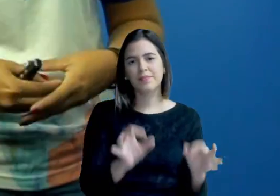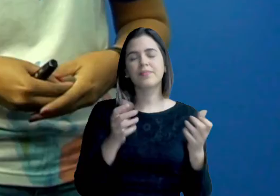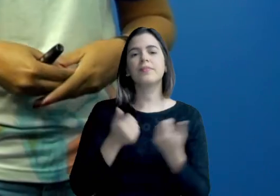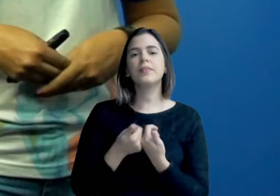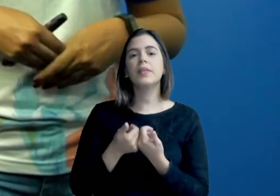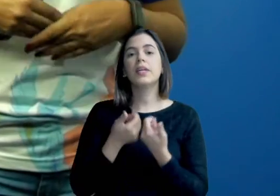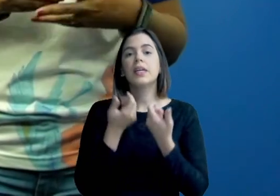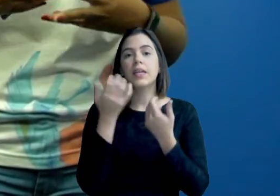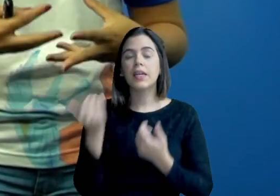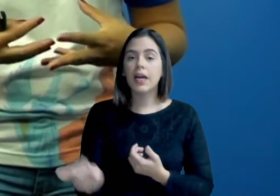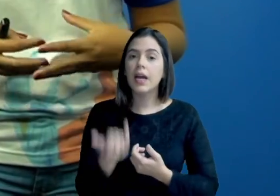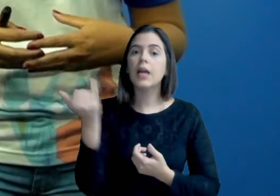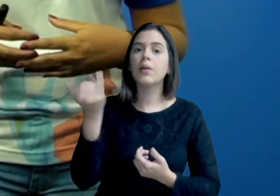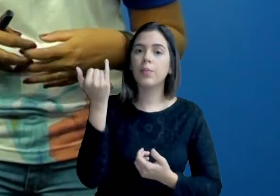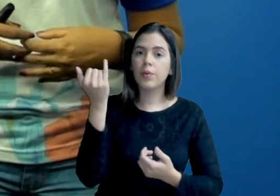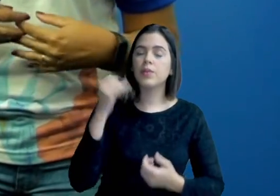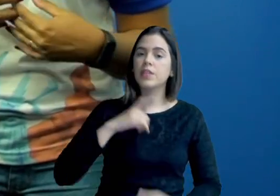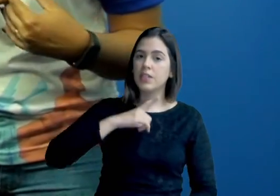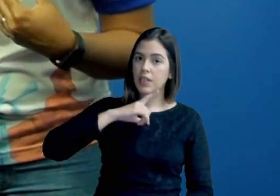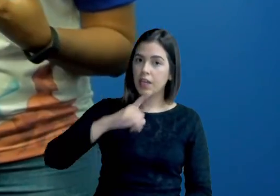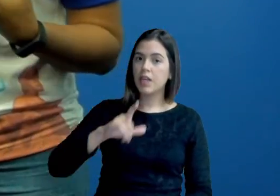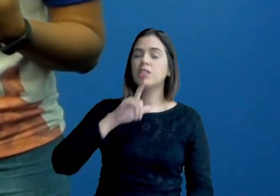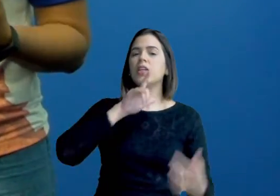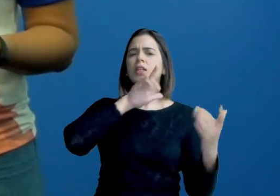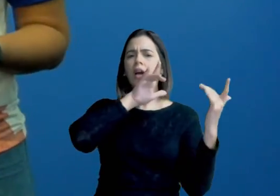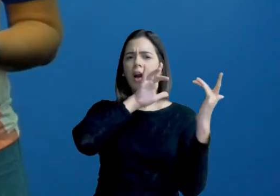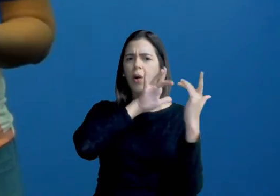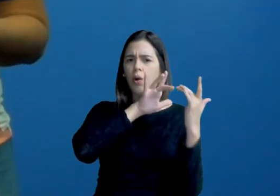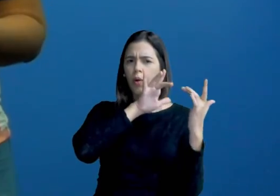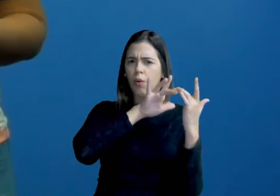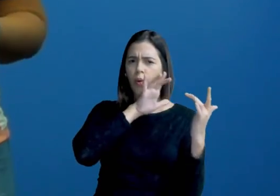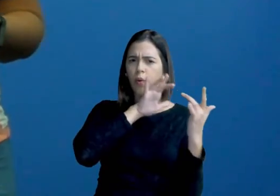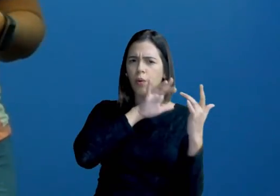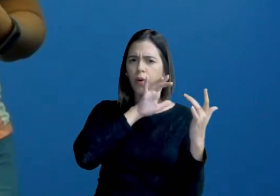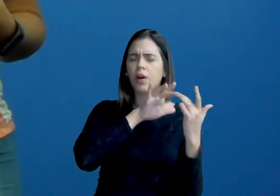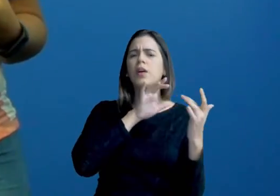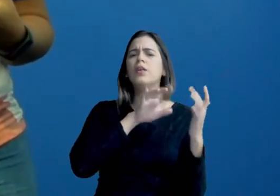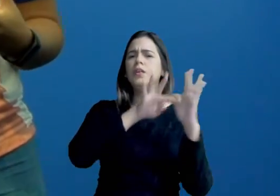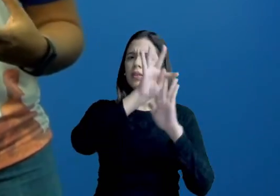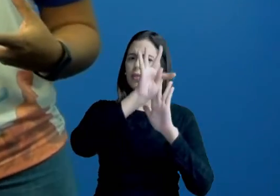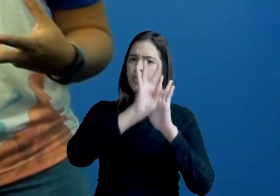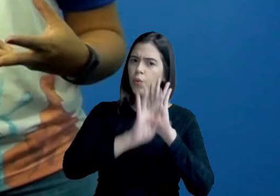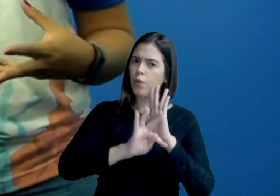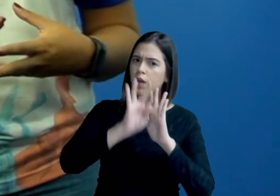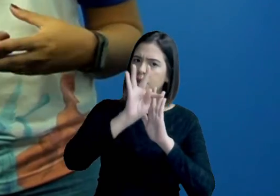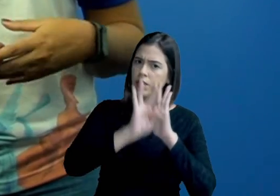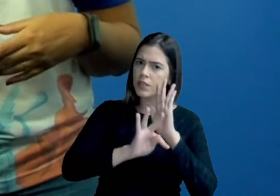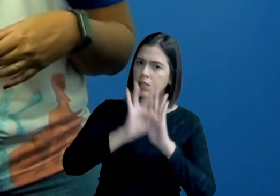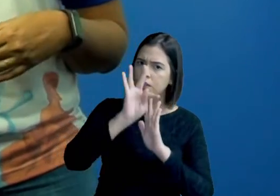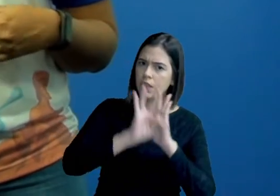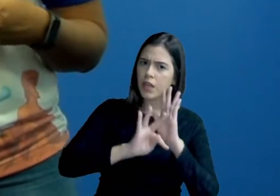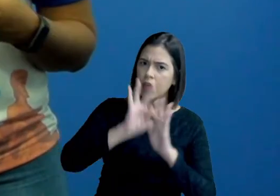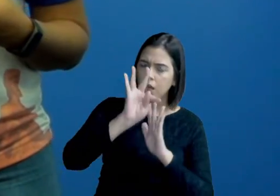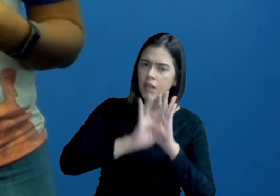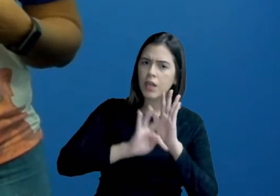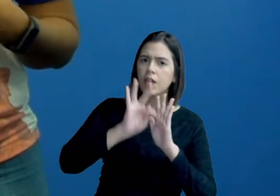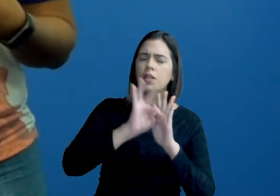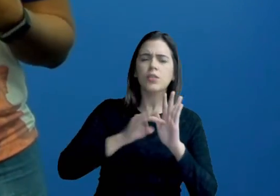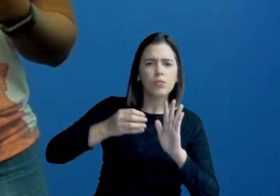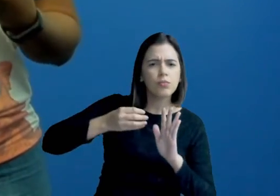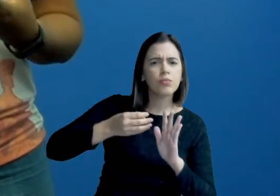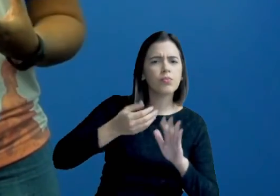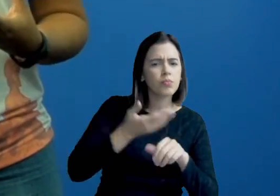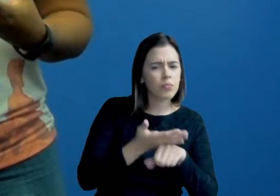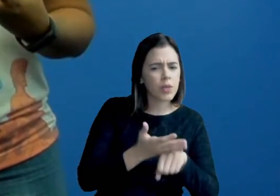E aí, é importante que a gente tenha contato com esses tipos de texto, com esse tipo